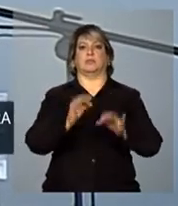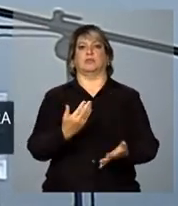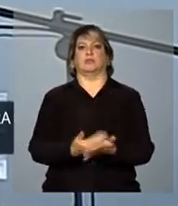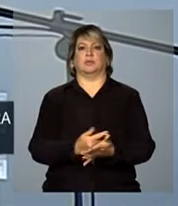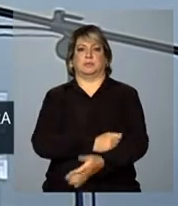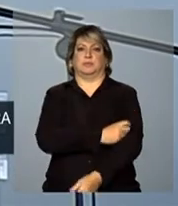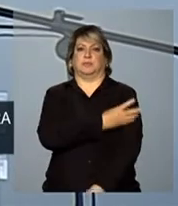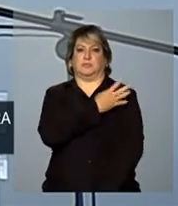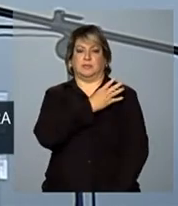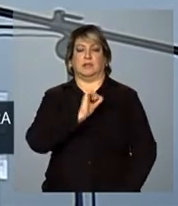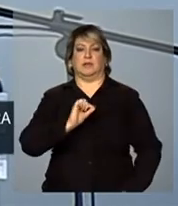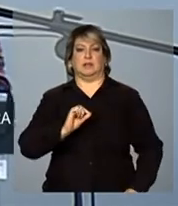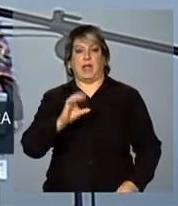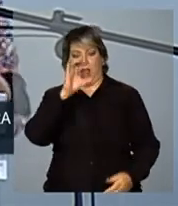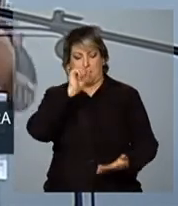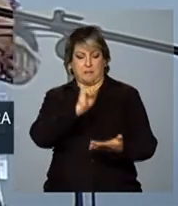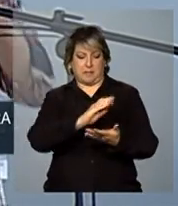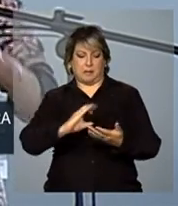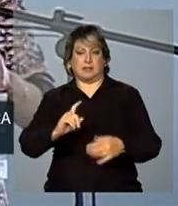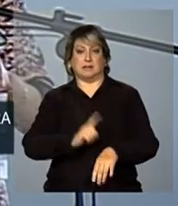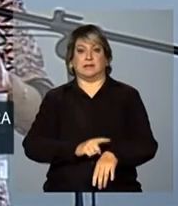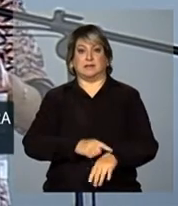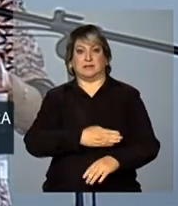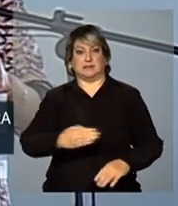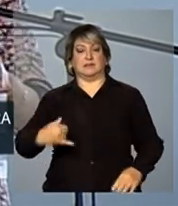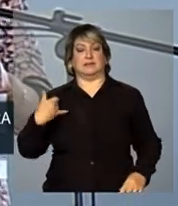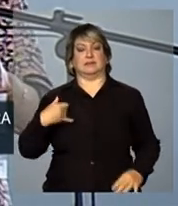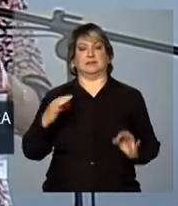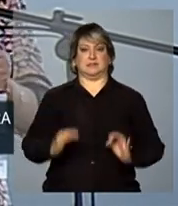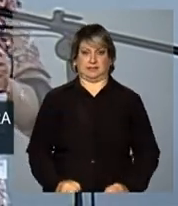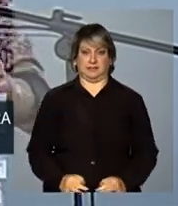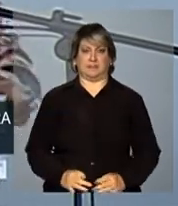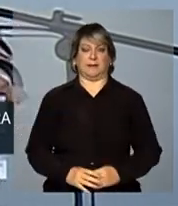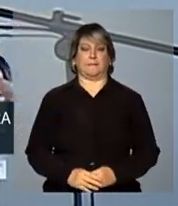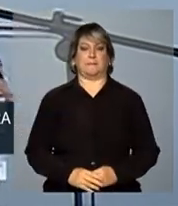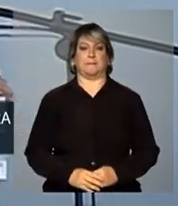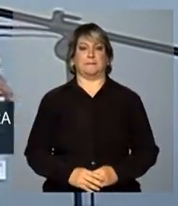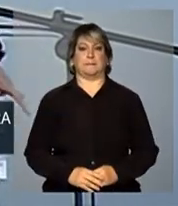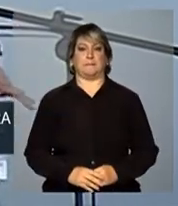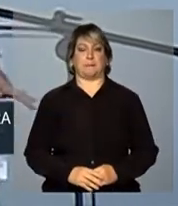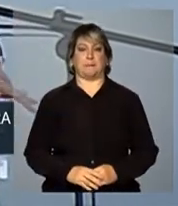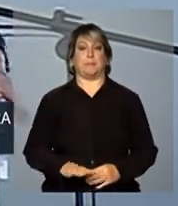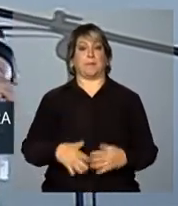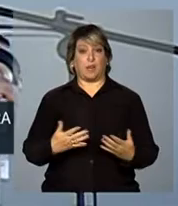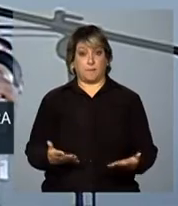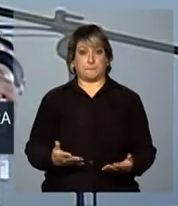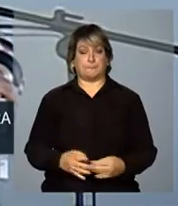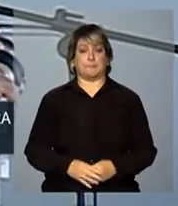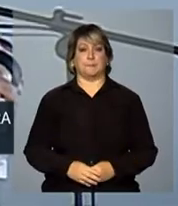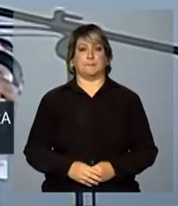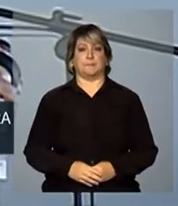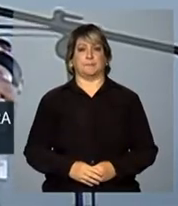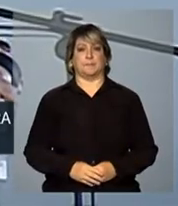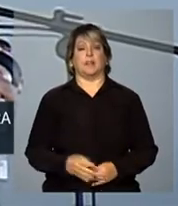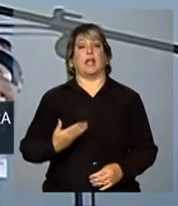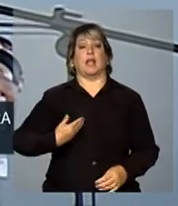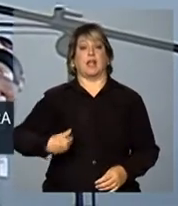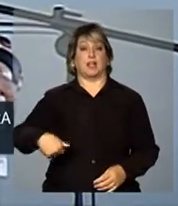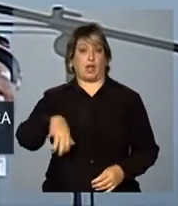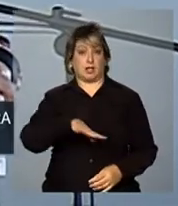para se alfabetizarem na idade certa. Por isso,